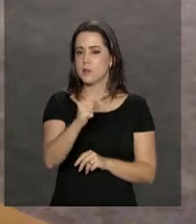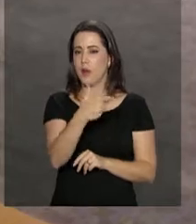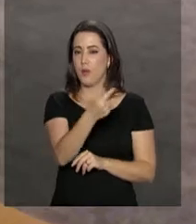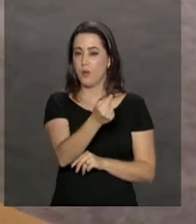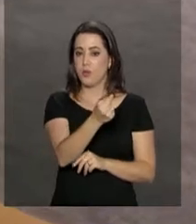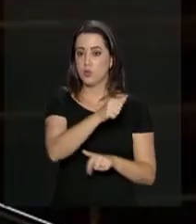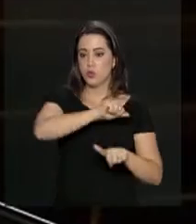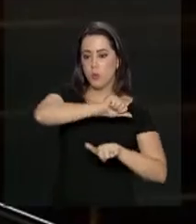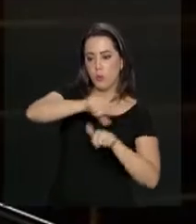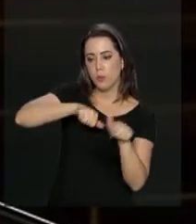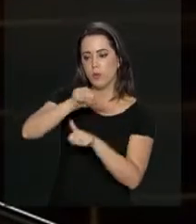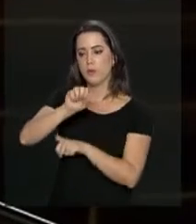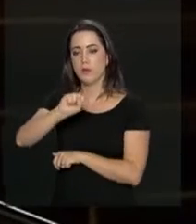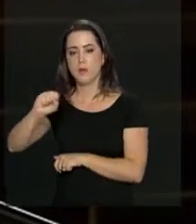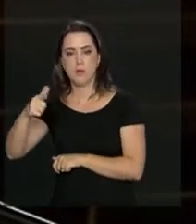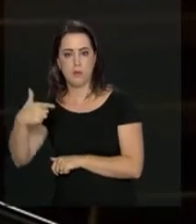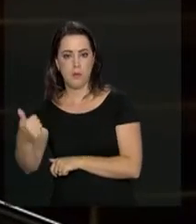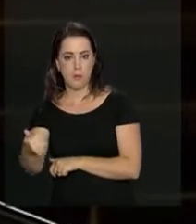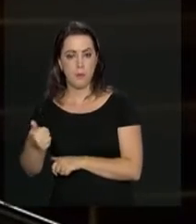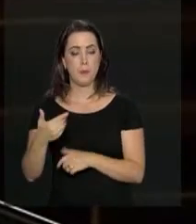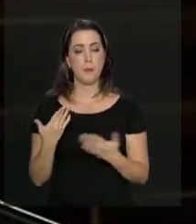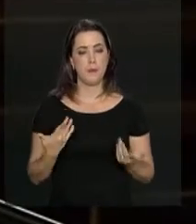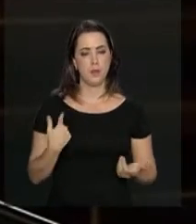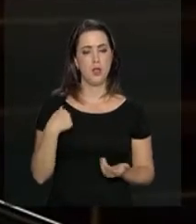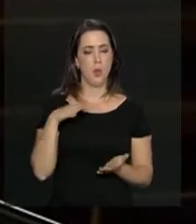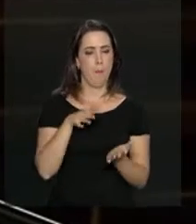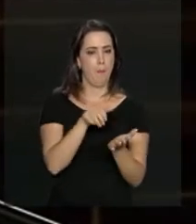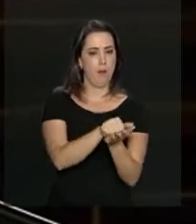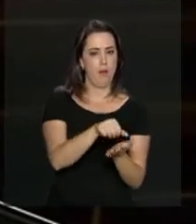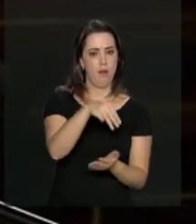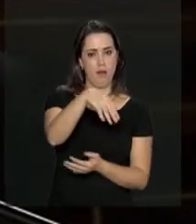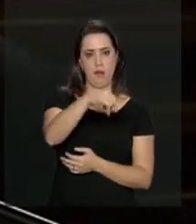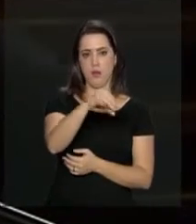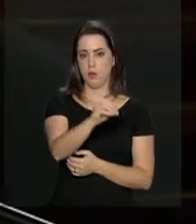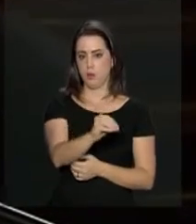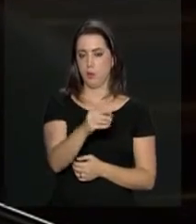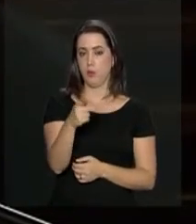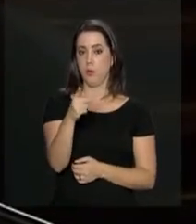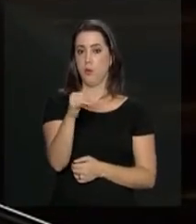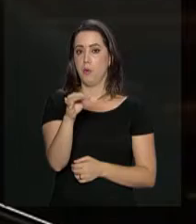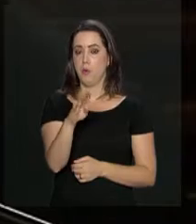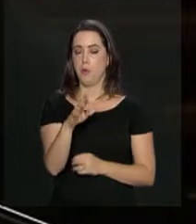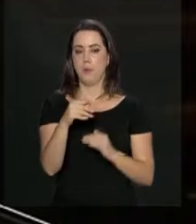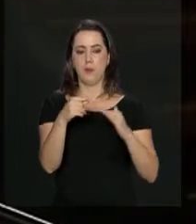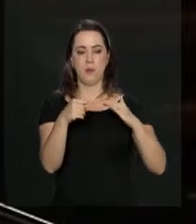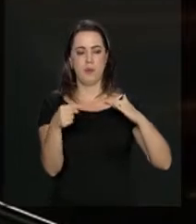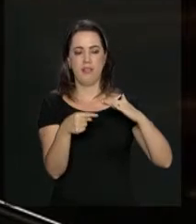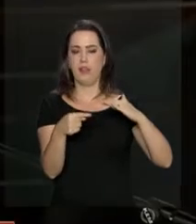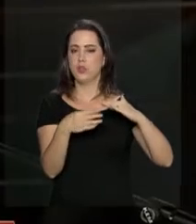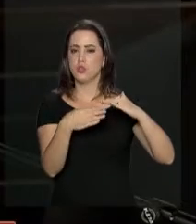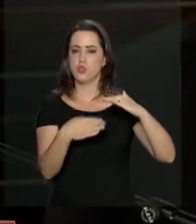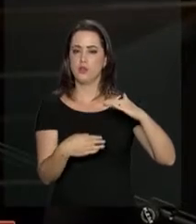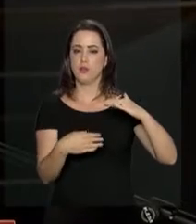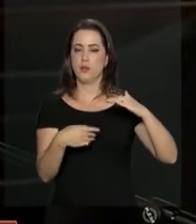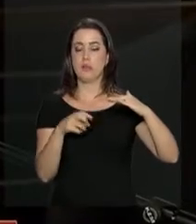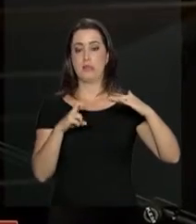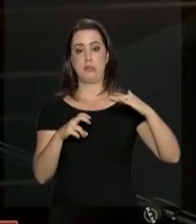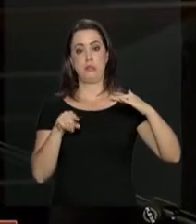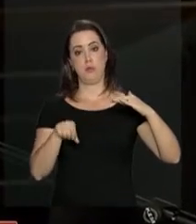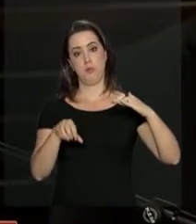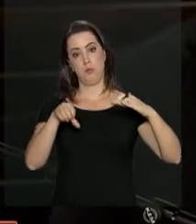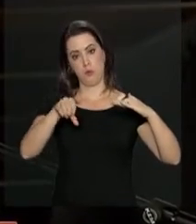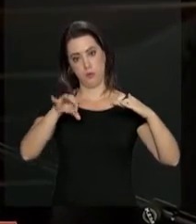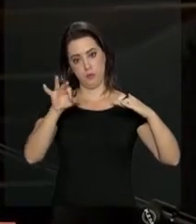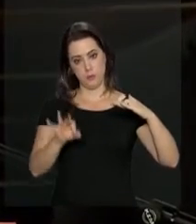quando eu cheguei o governo em maio do 2016 o pib era negativo em 5 ponto 9 por cento logo que nós